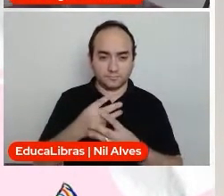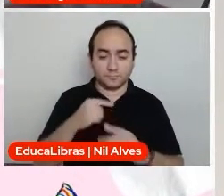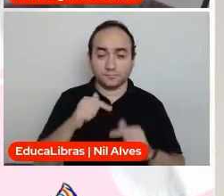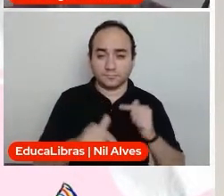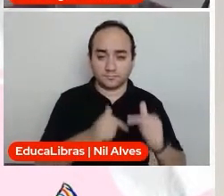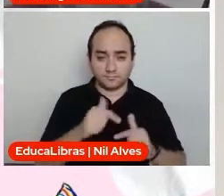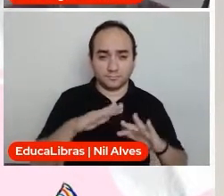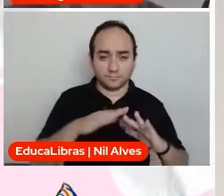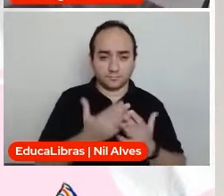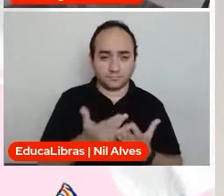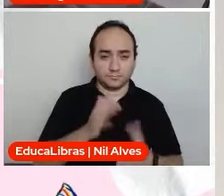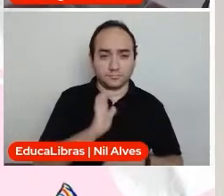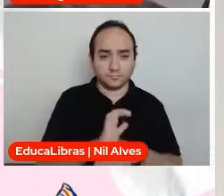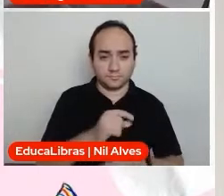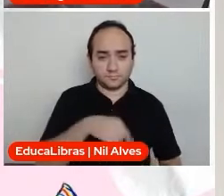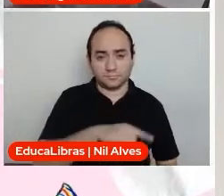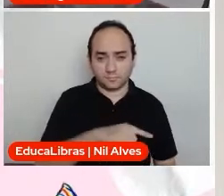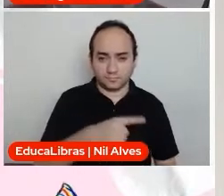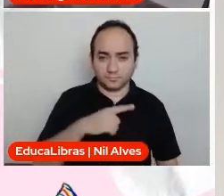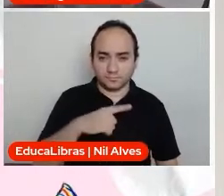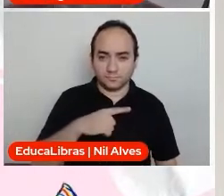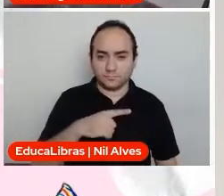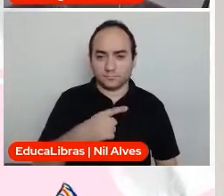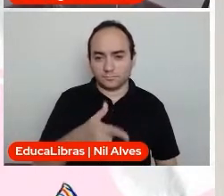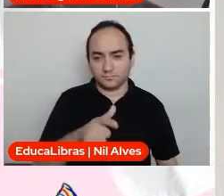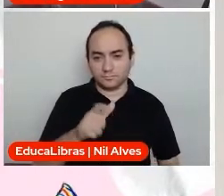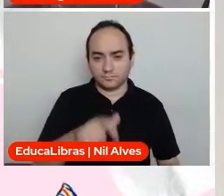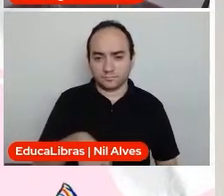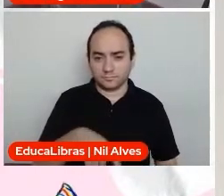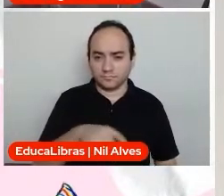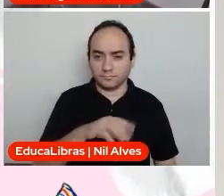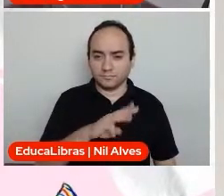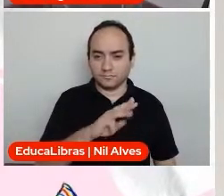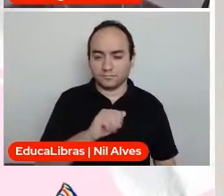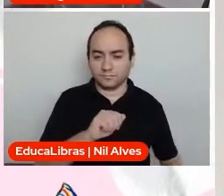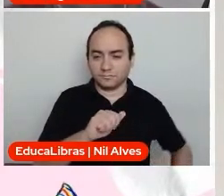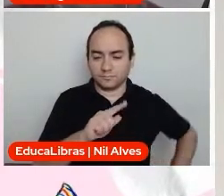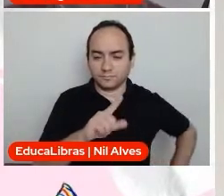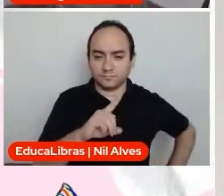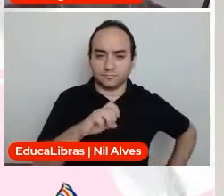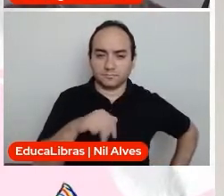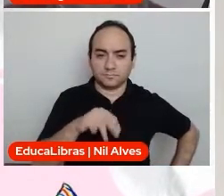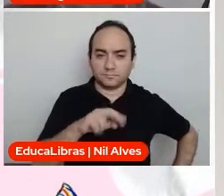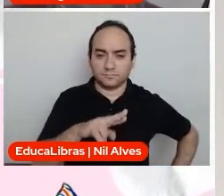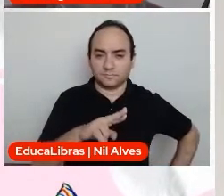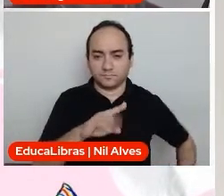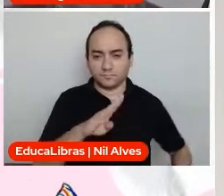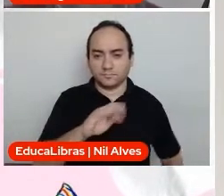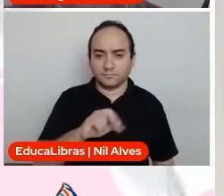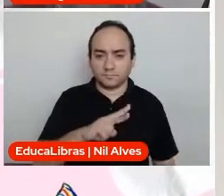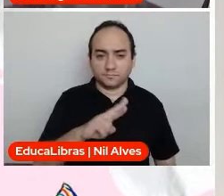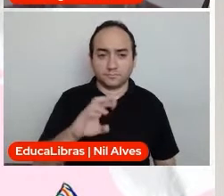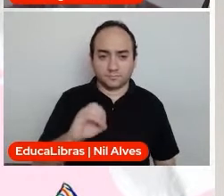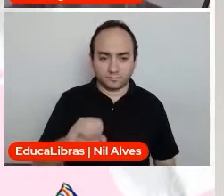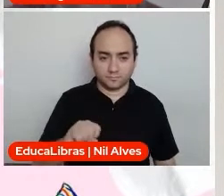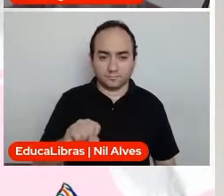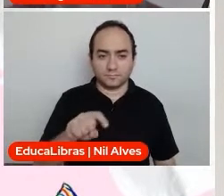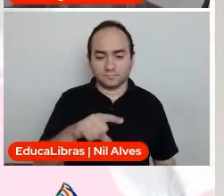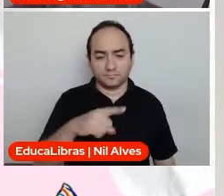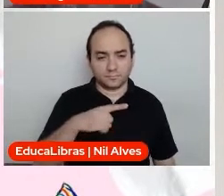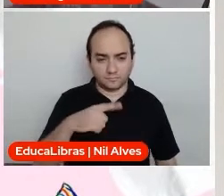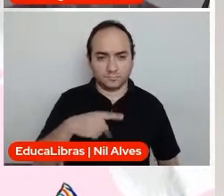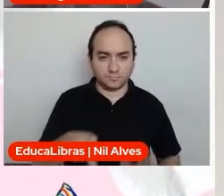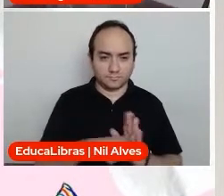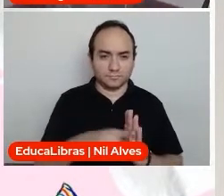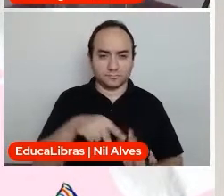aqui numa escola estadual, né? Escola estadual Valdemir Barros da Silva, aqui nas Moreninhas, né? Periferia sul da capital, sul-mato